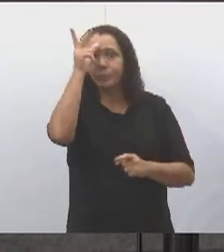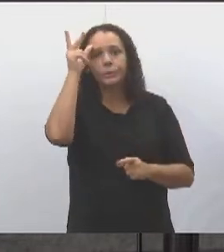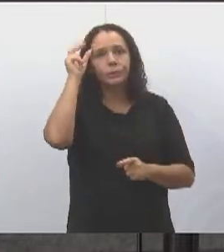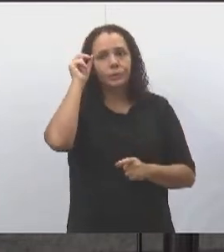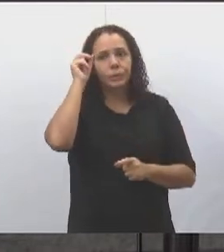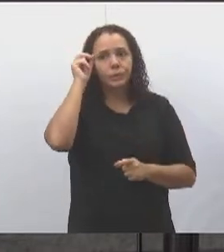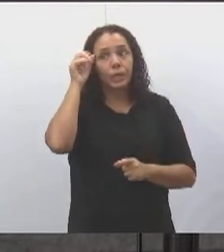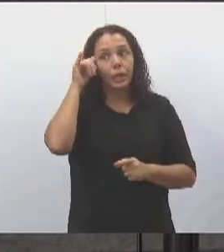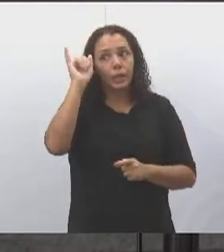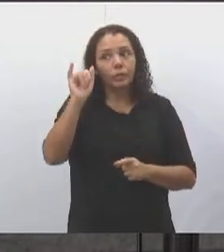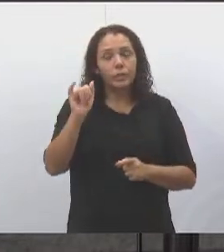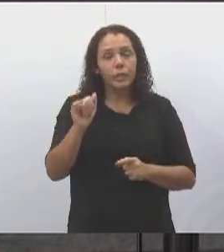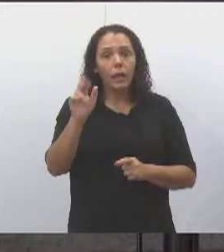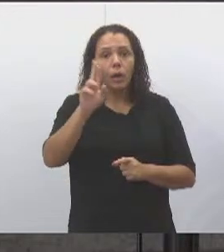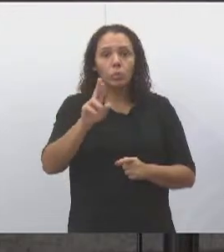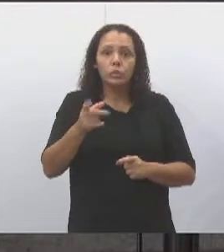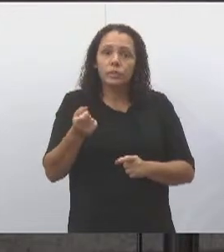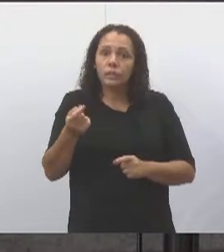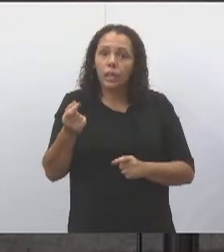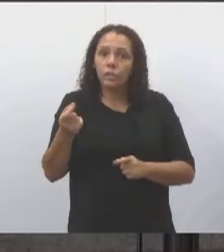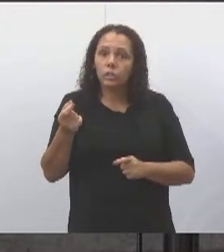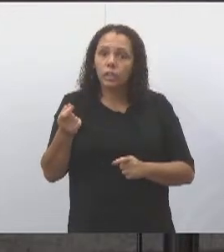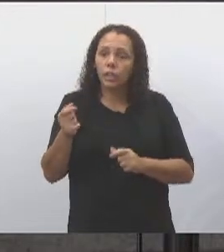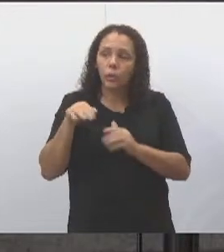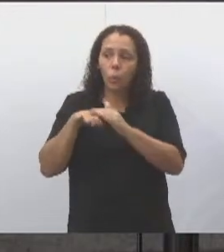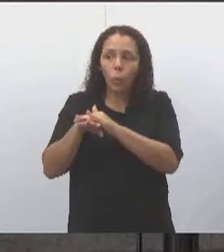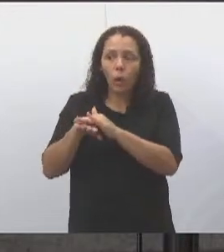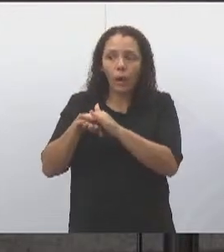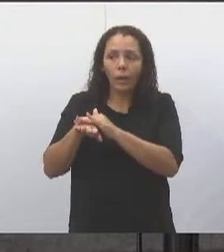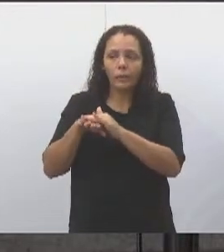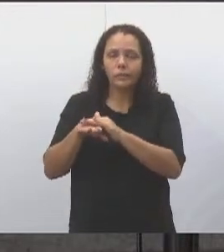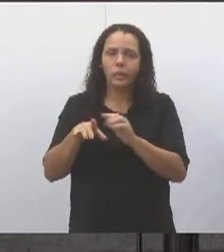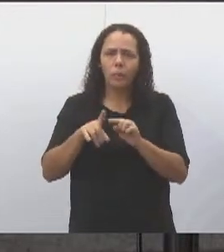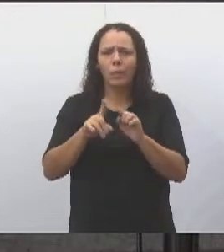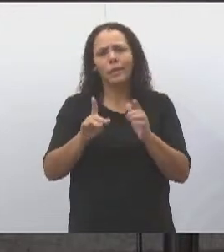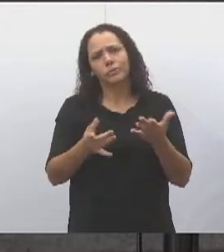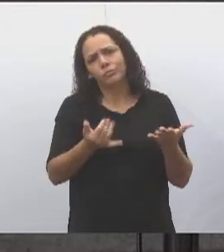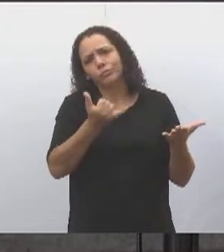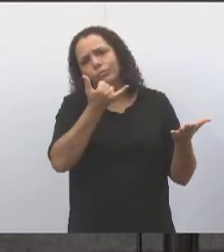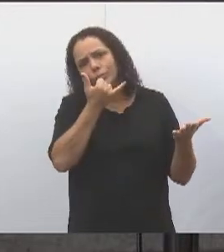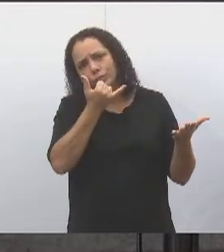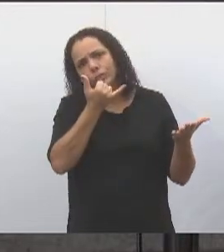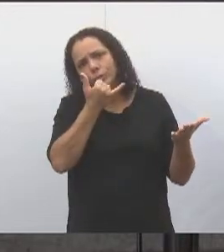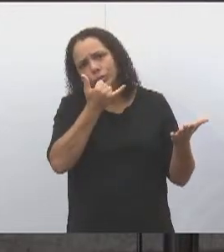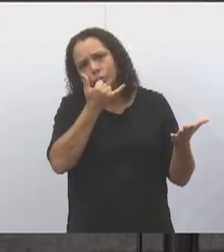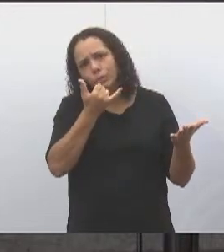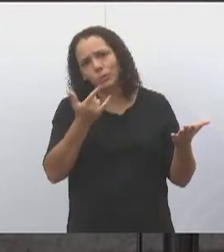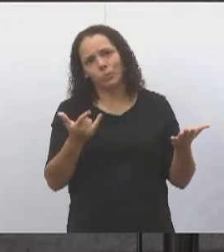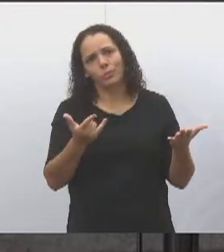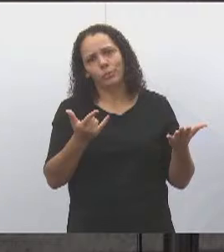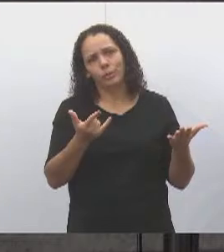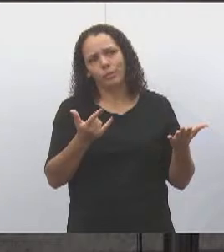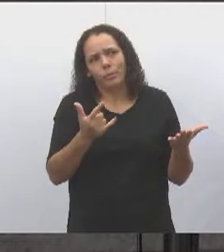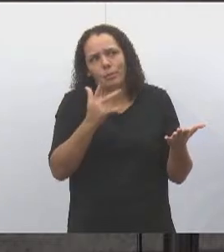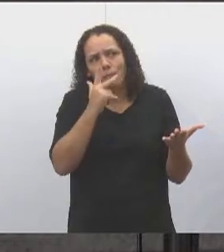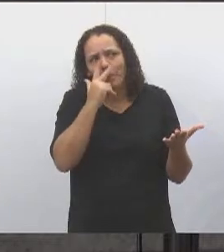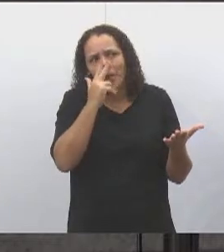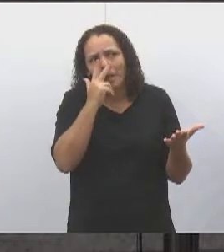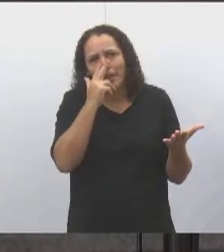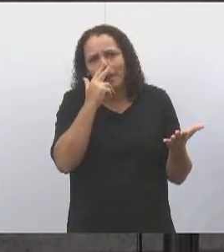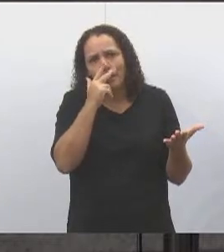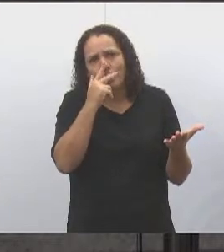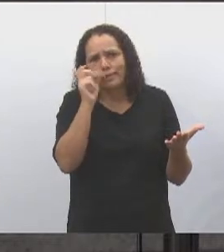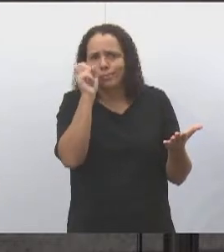enxugar certos itens do orçamento. Você vai me desculpar, Guilherme, mas para mim isso é uma balela. Porque